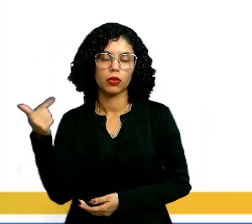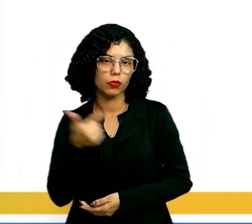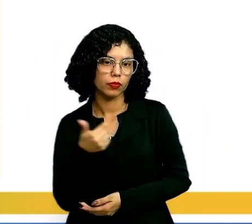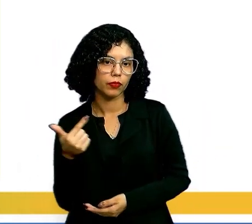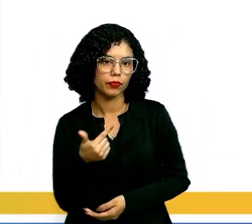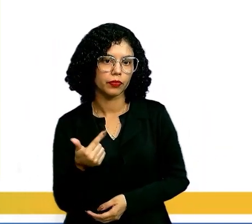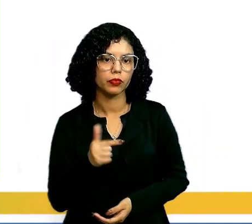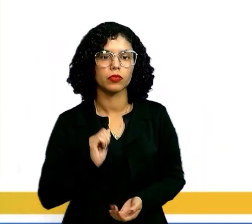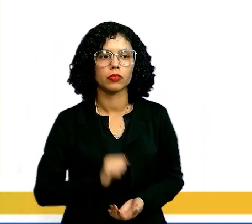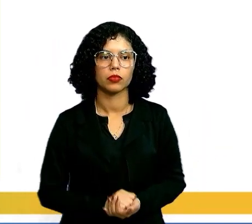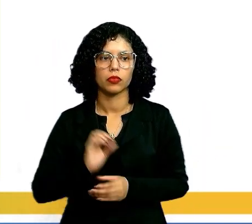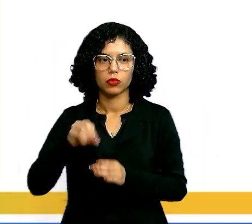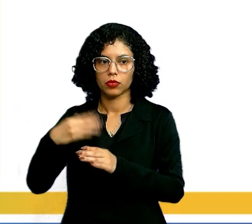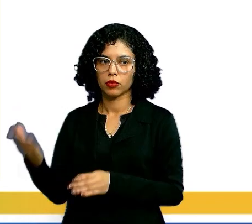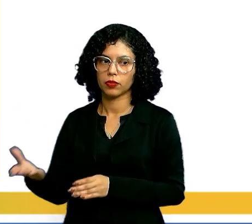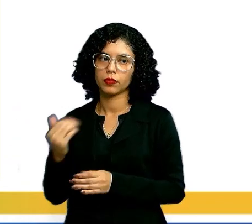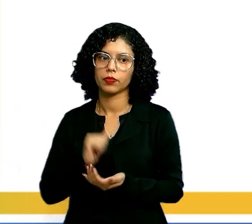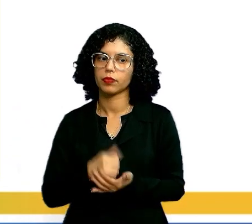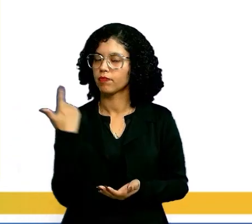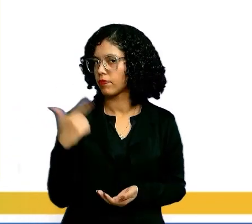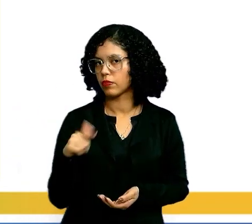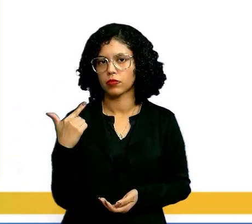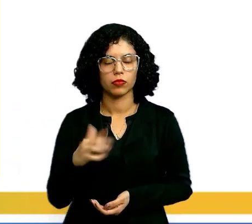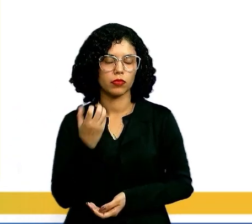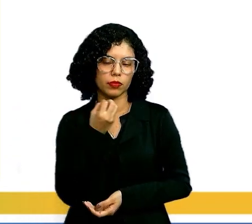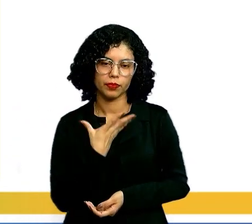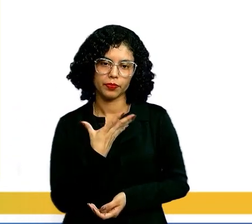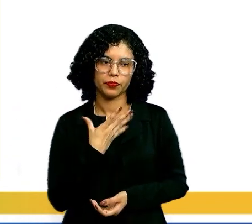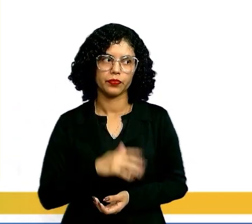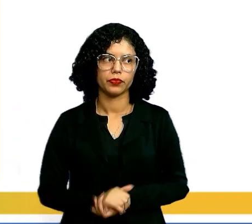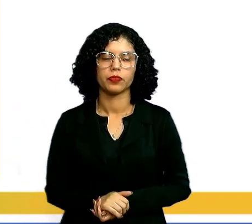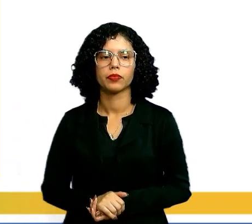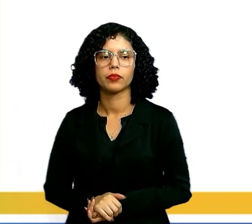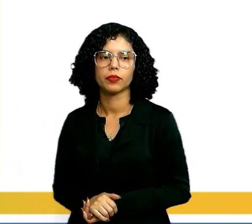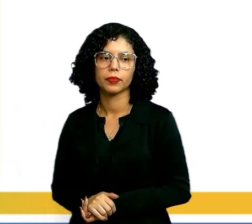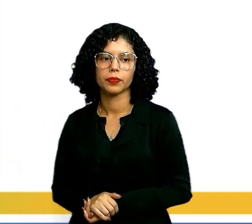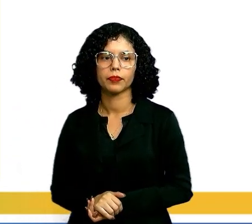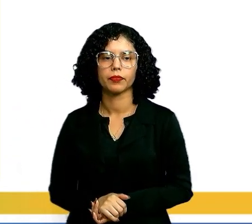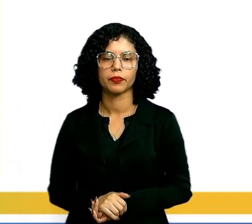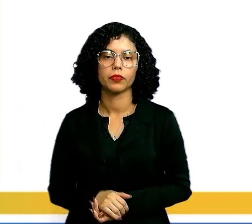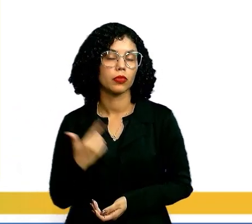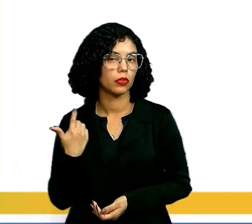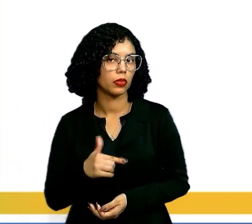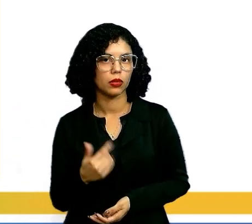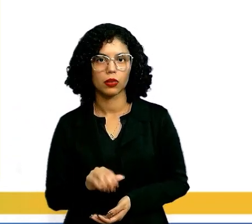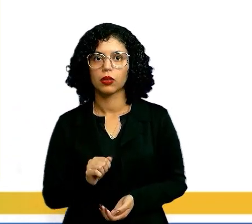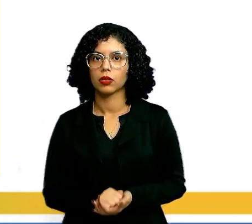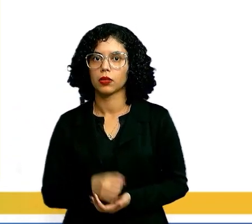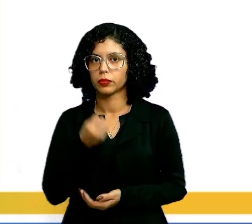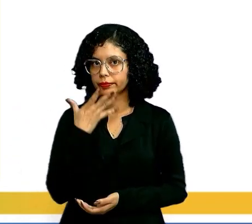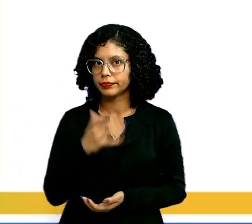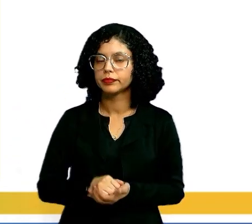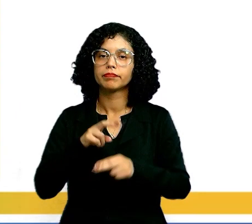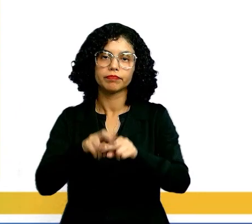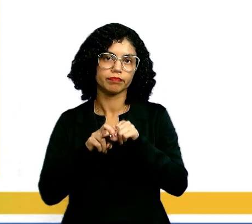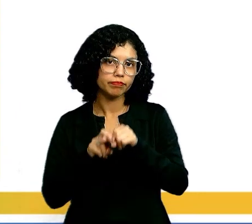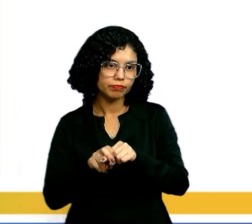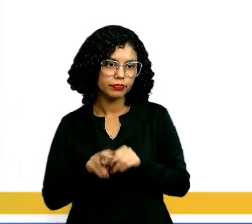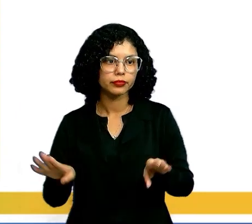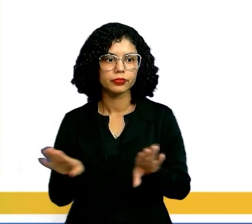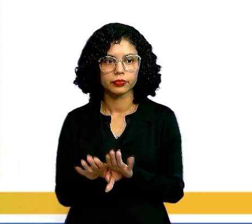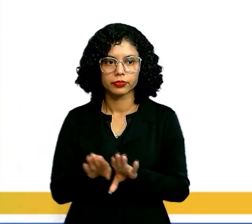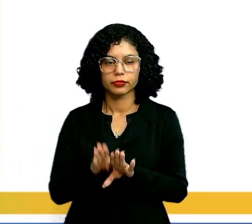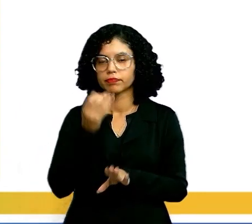os cínicos fora da virtude não existia o bem não poderia existir o bem por isso